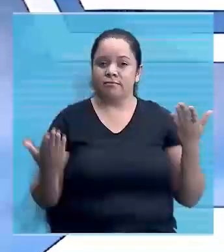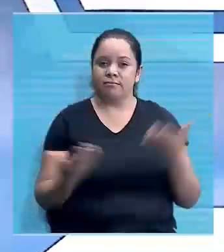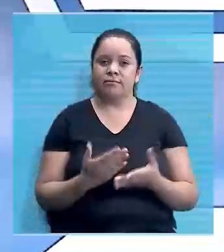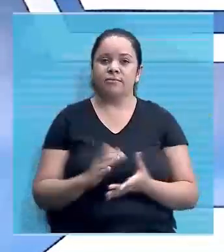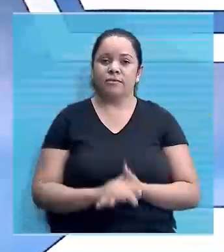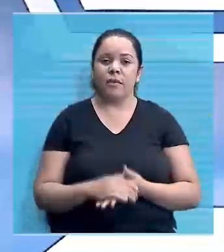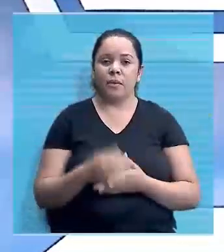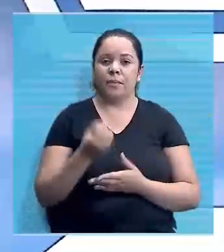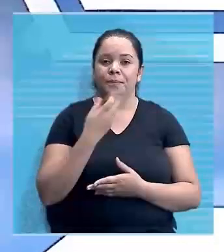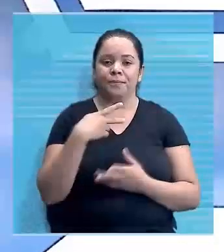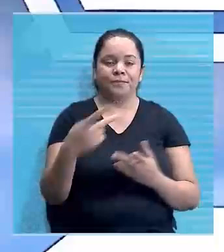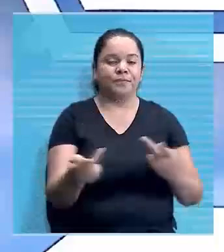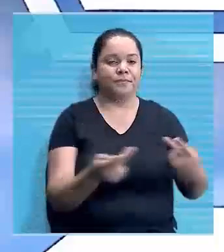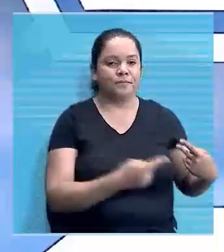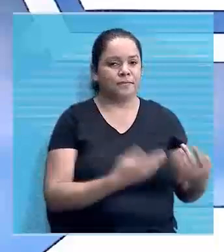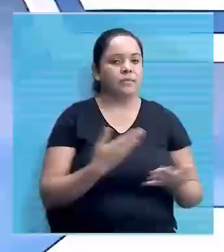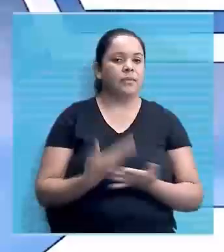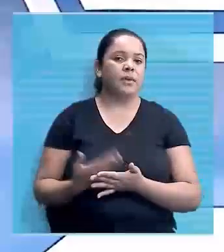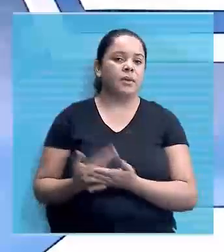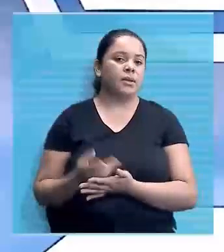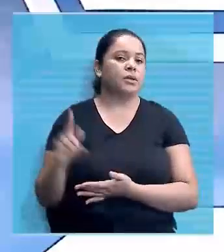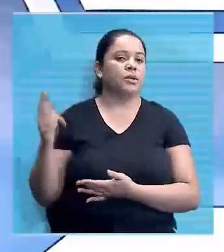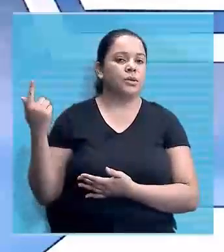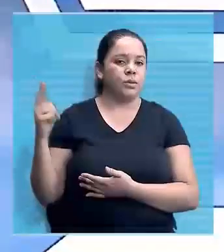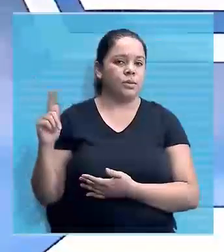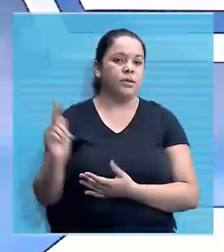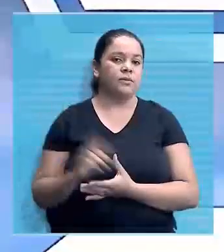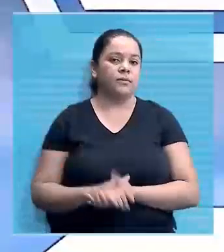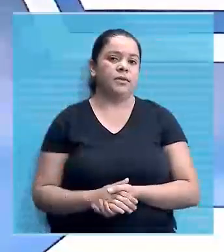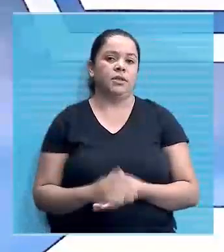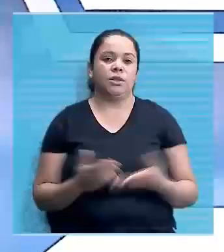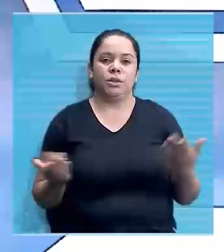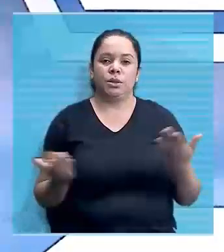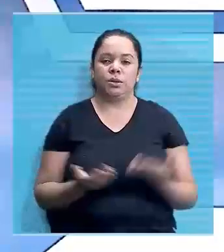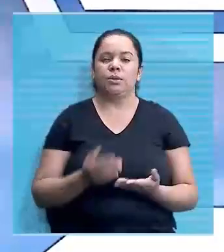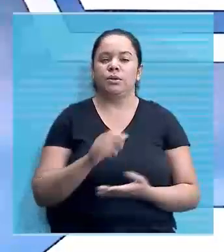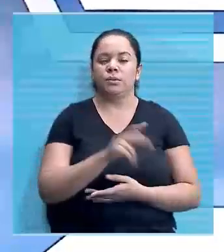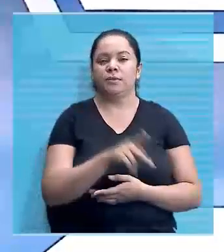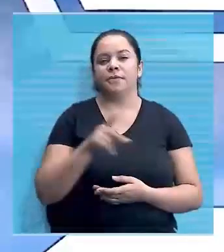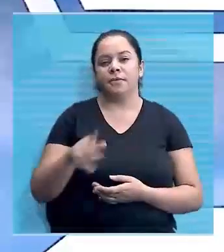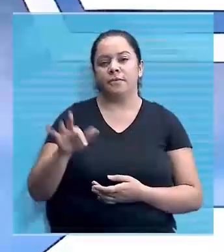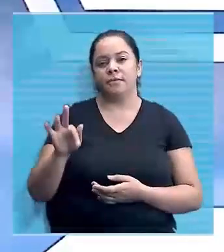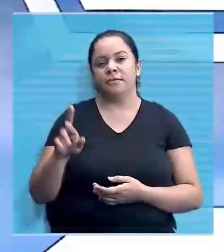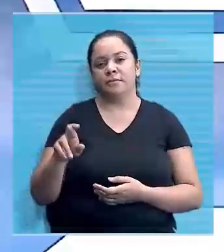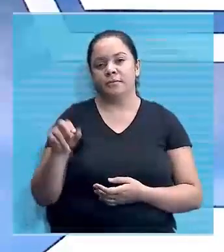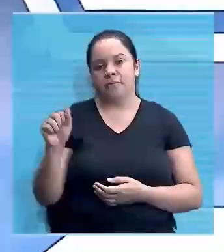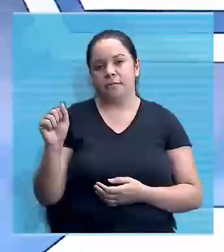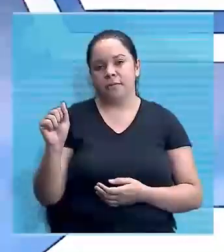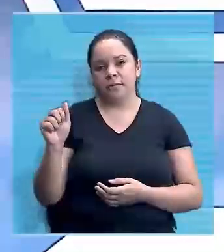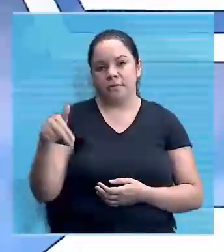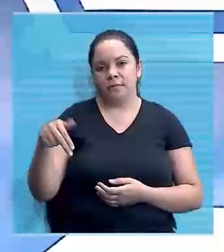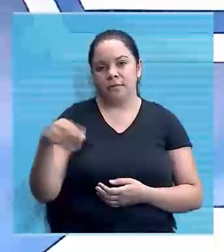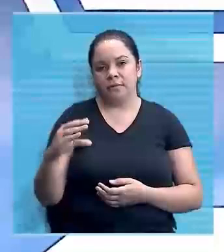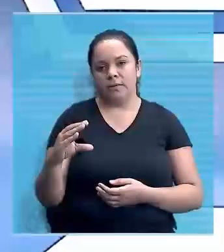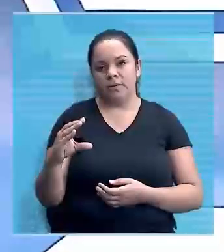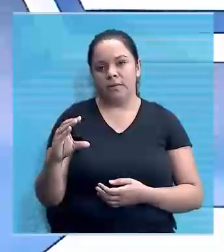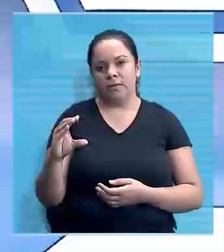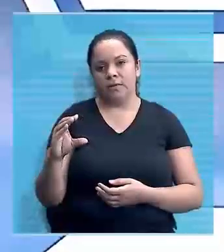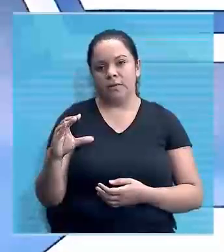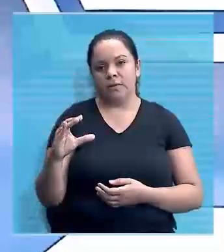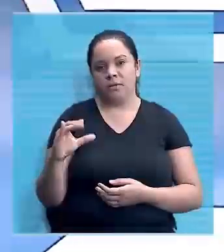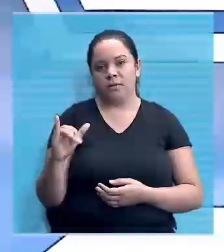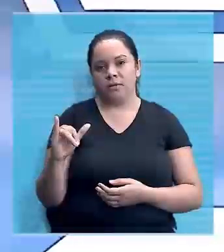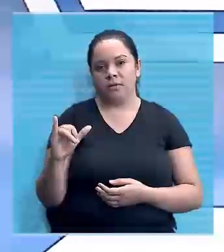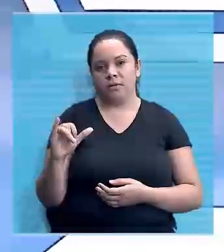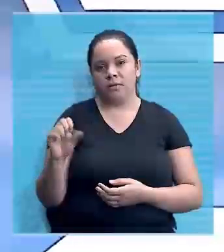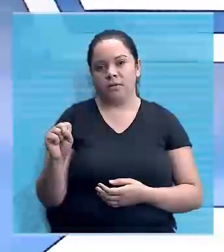nosso canal educação e hoje eu Professor Francisco Souza excepcionalmente estou substituindo aí o nosso